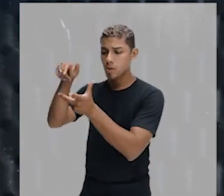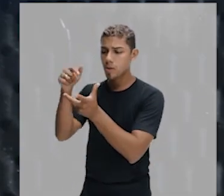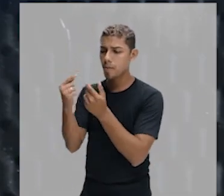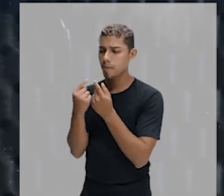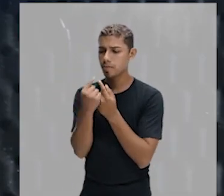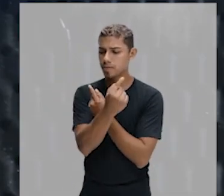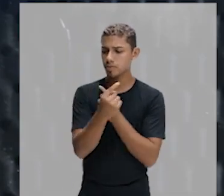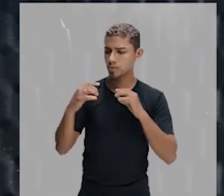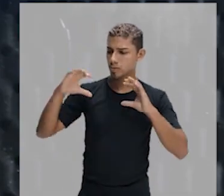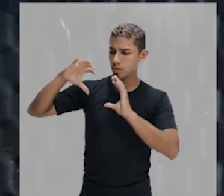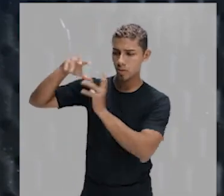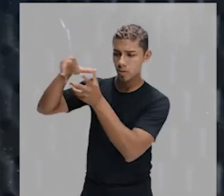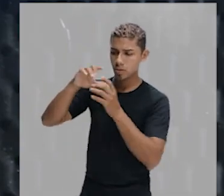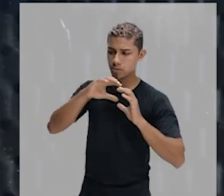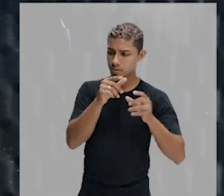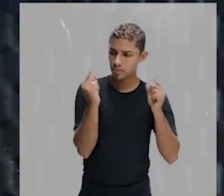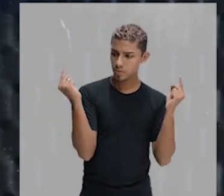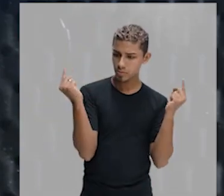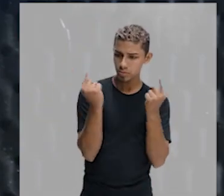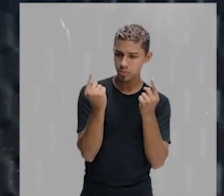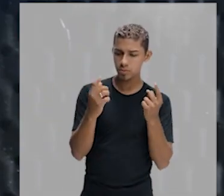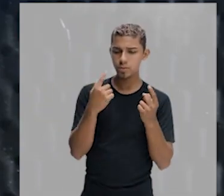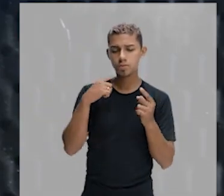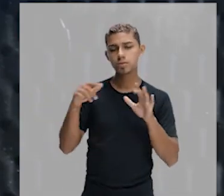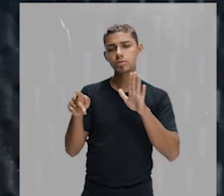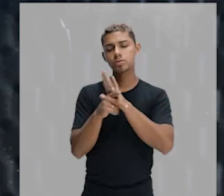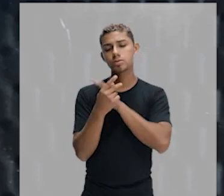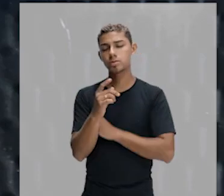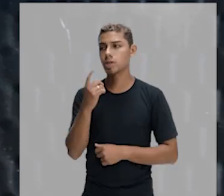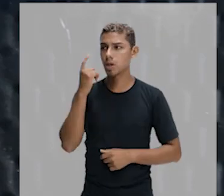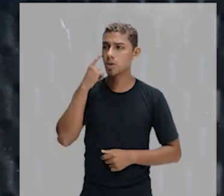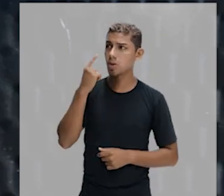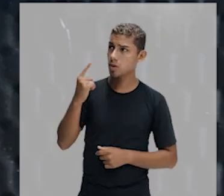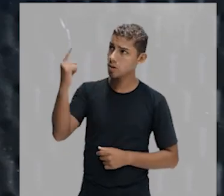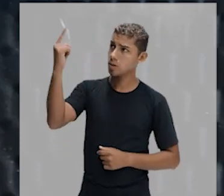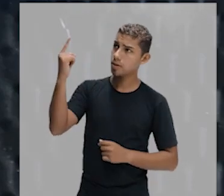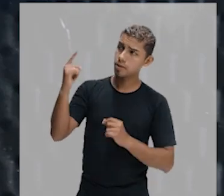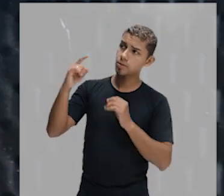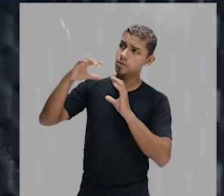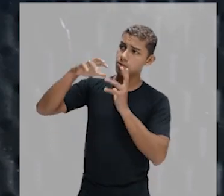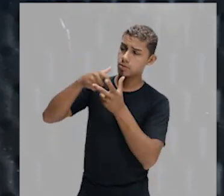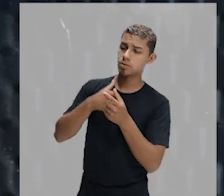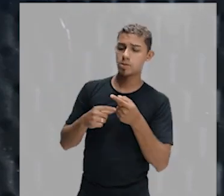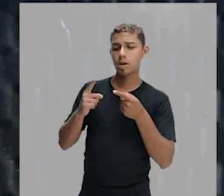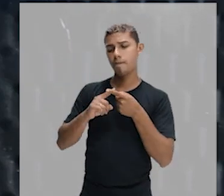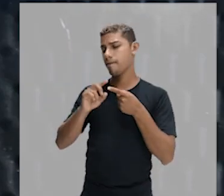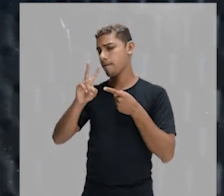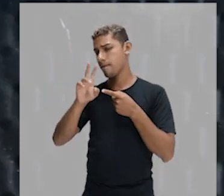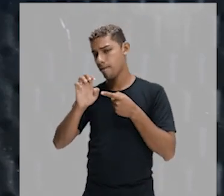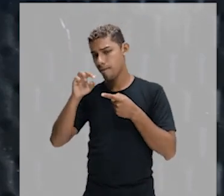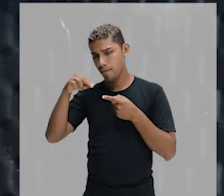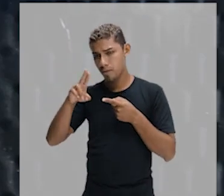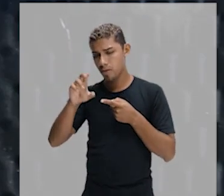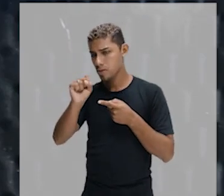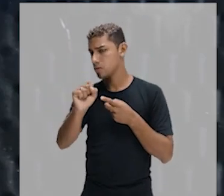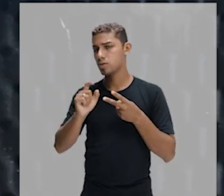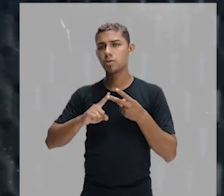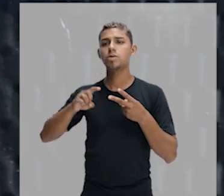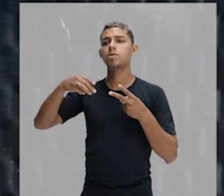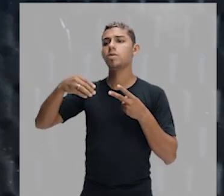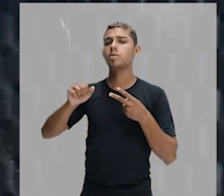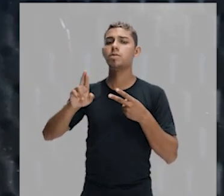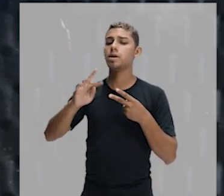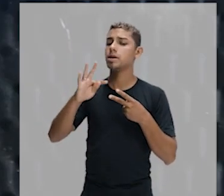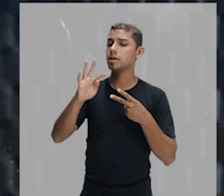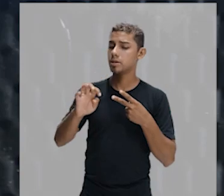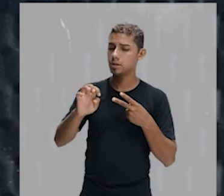Terra, tá, ok? Nós também conseguimos ver aqui da Terra como planeta, por exemplo, Vênus, Marte, certo? A gente consegue ver muito bem